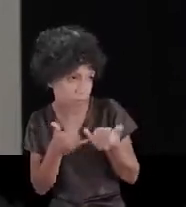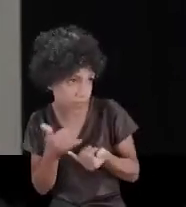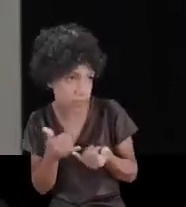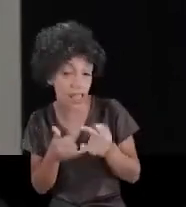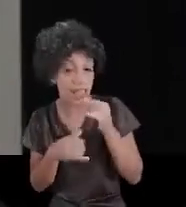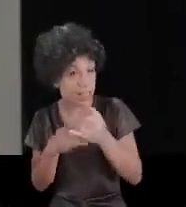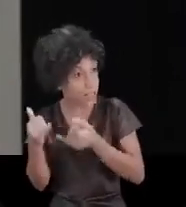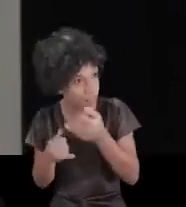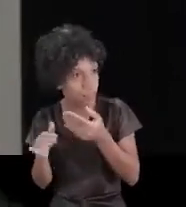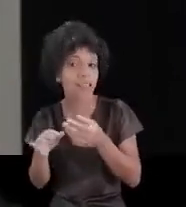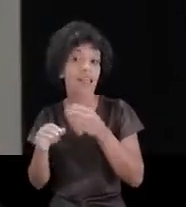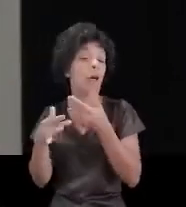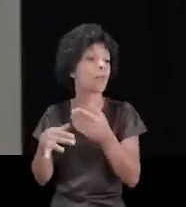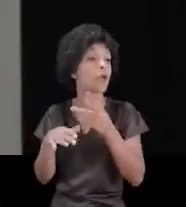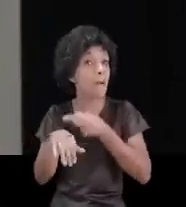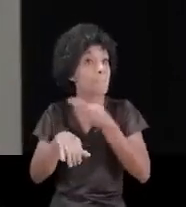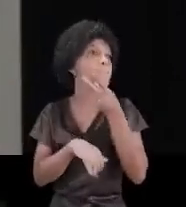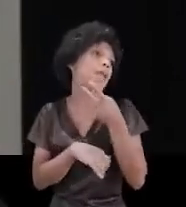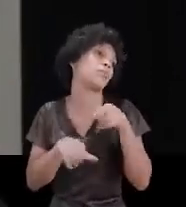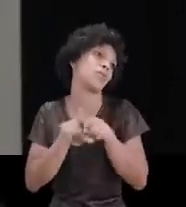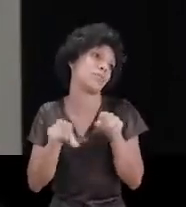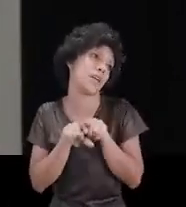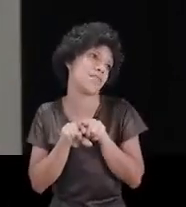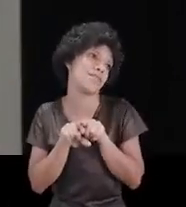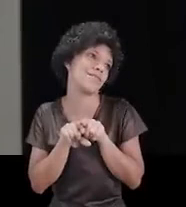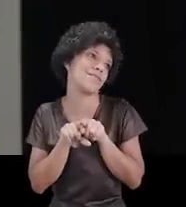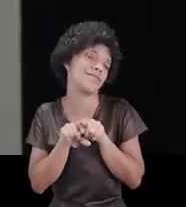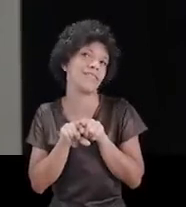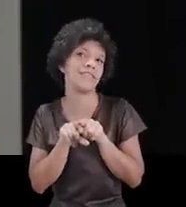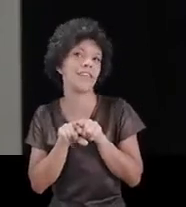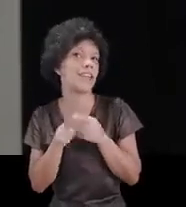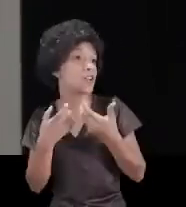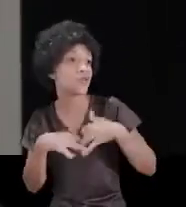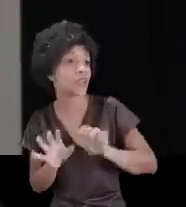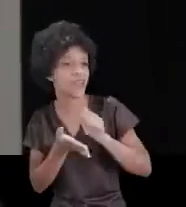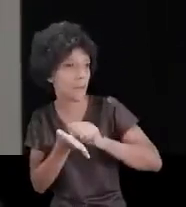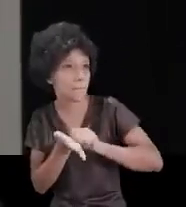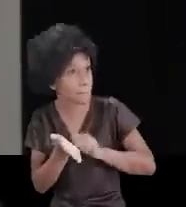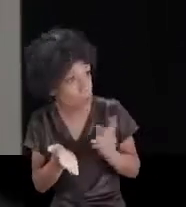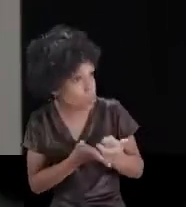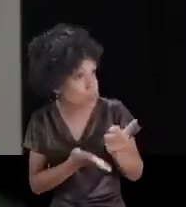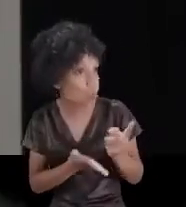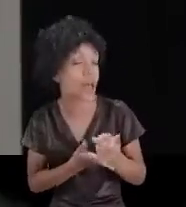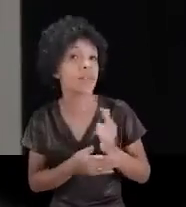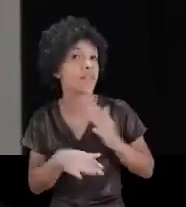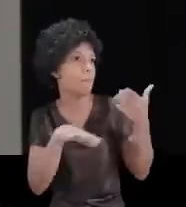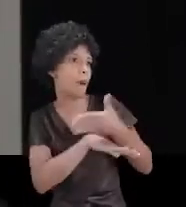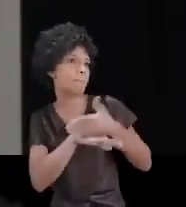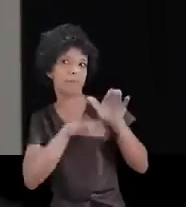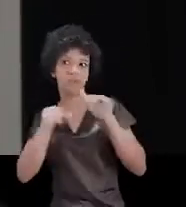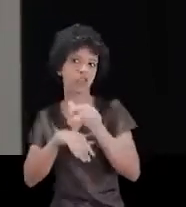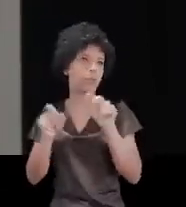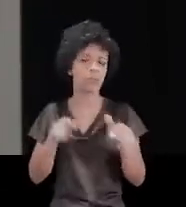dessa brincadeira por a gente ter ganhado um prêmio também Eles não queriam parar de jogar e tipo deu muita gente e